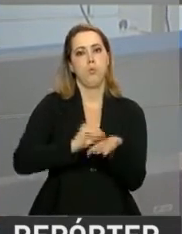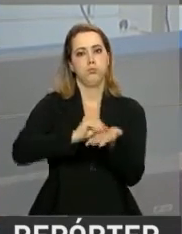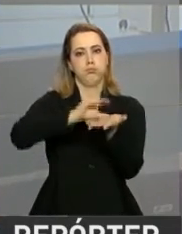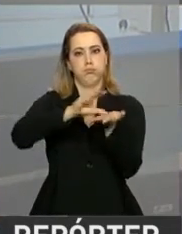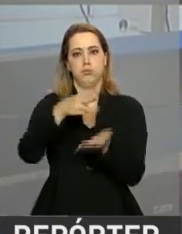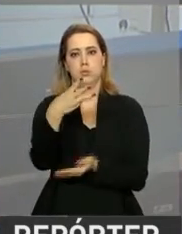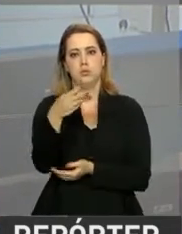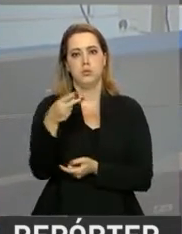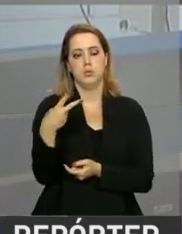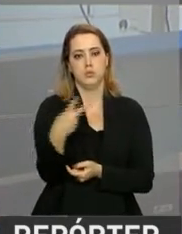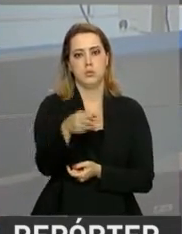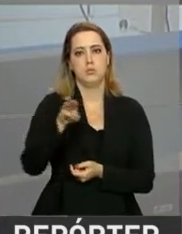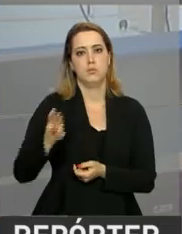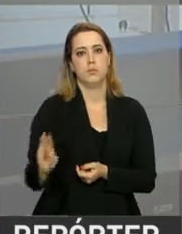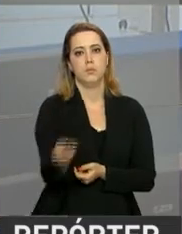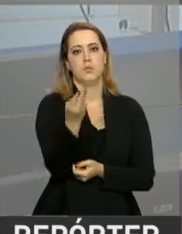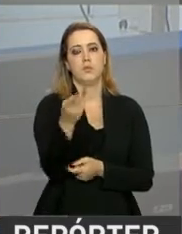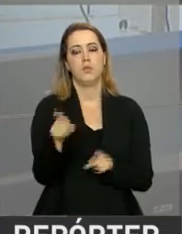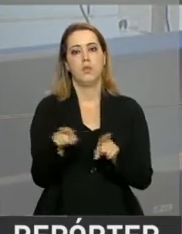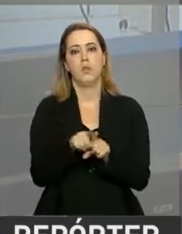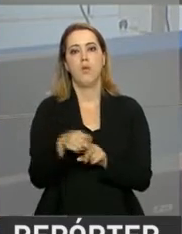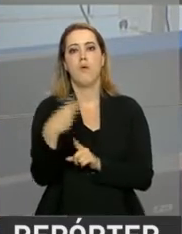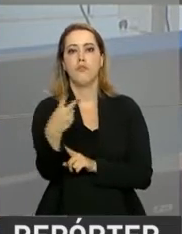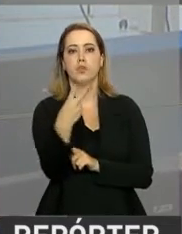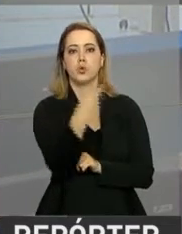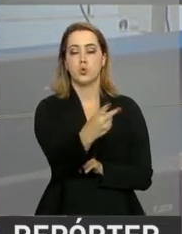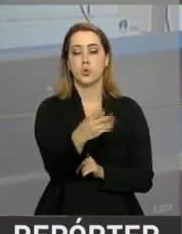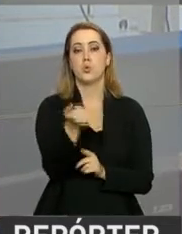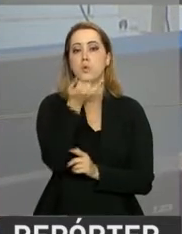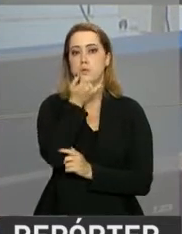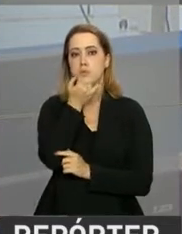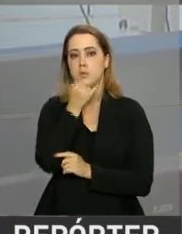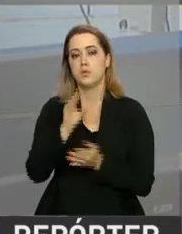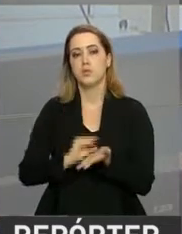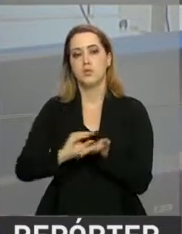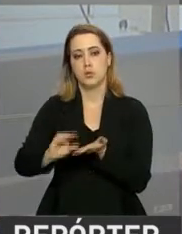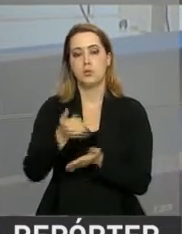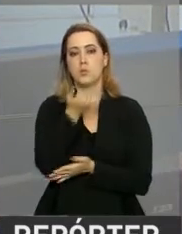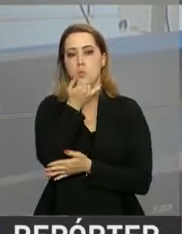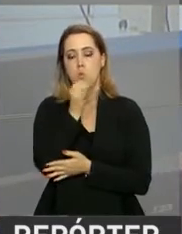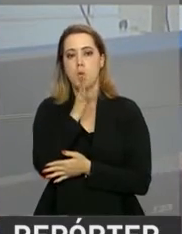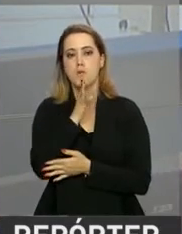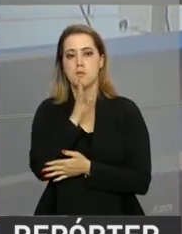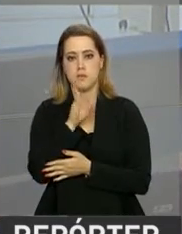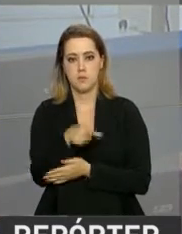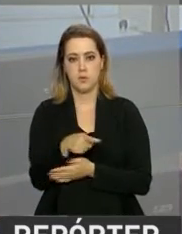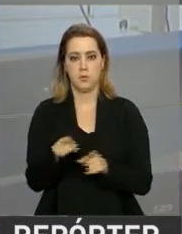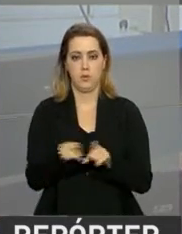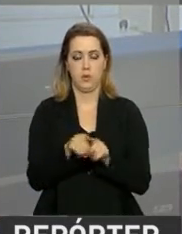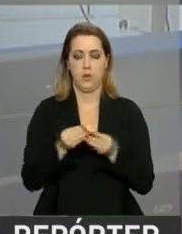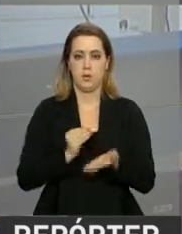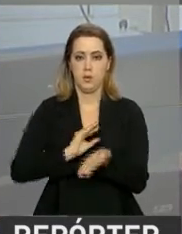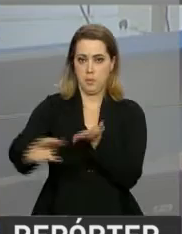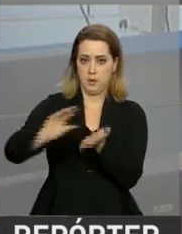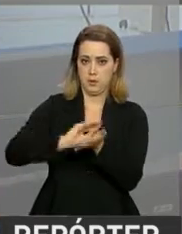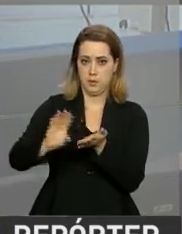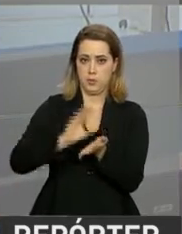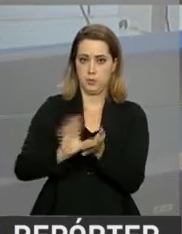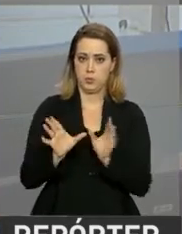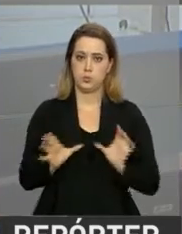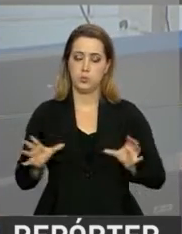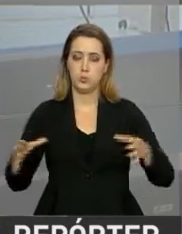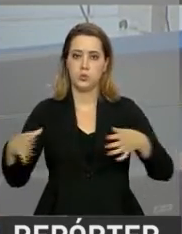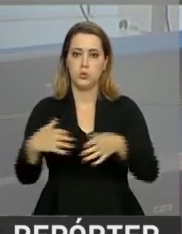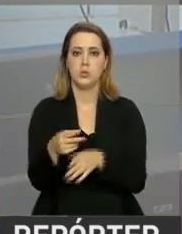milhões e meio de reais. Os outros 22 anistiados terão apenas o reconhecimento. Essas indenizações fazem parte de um